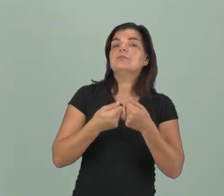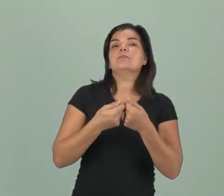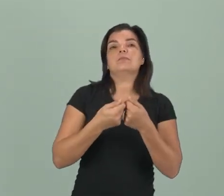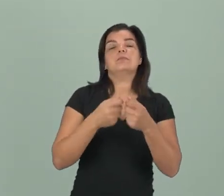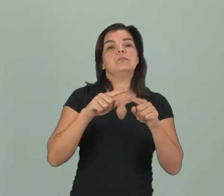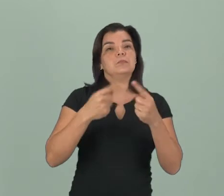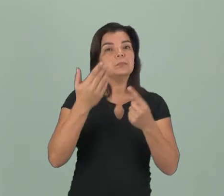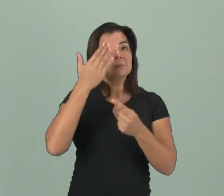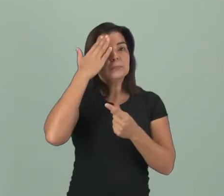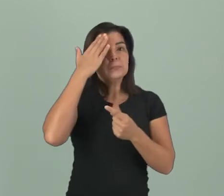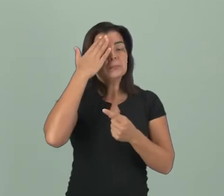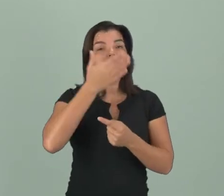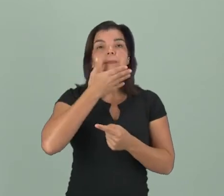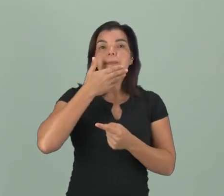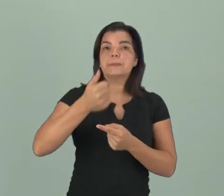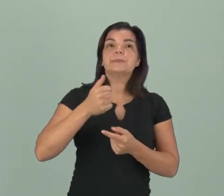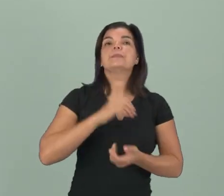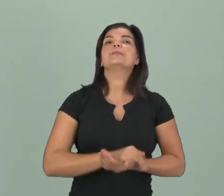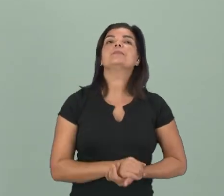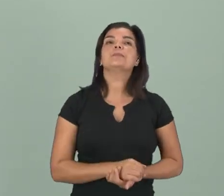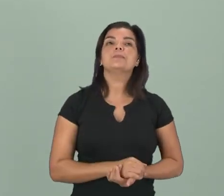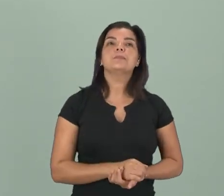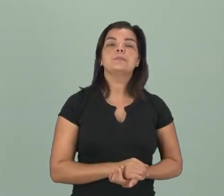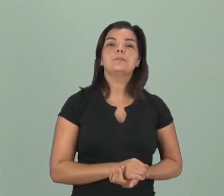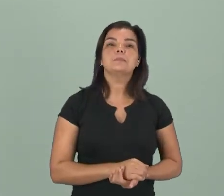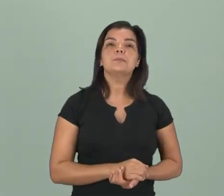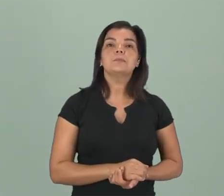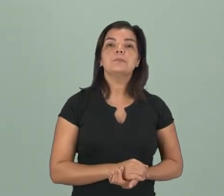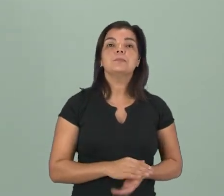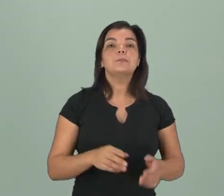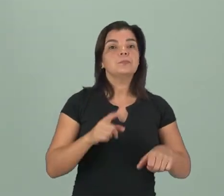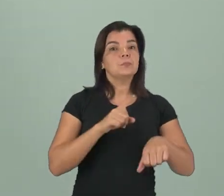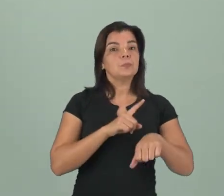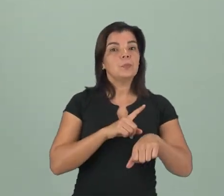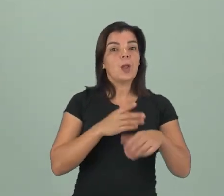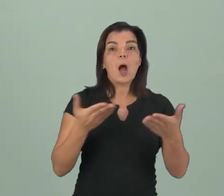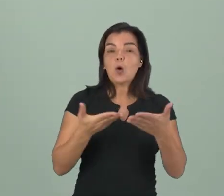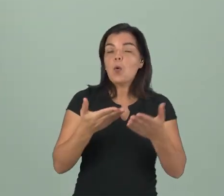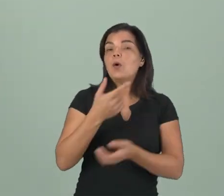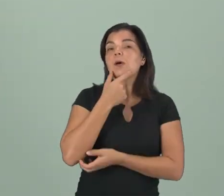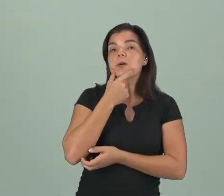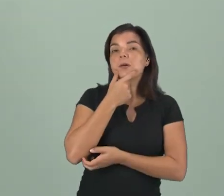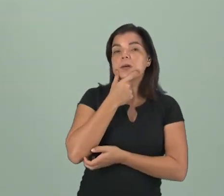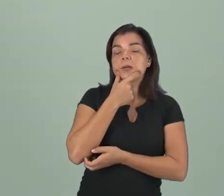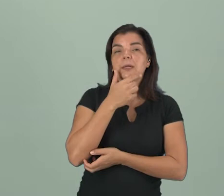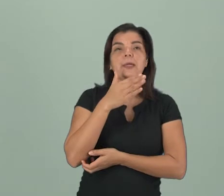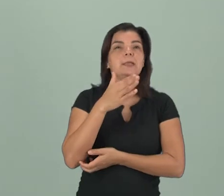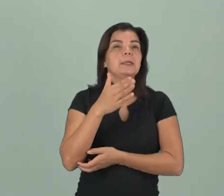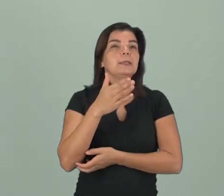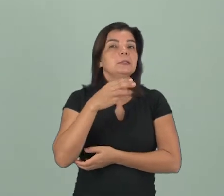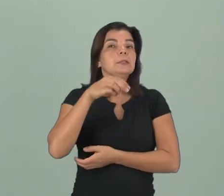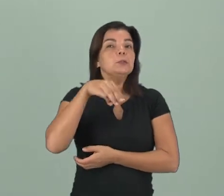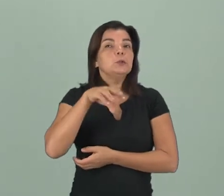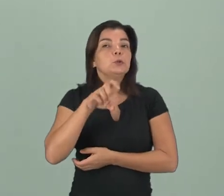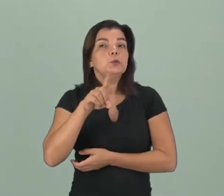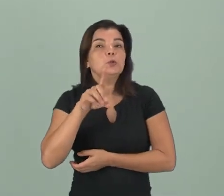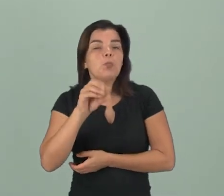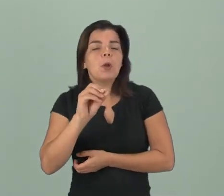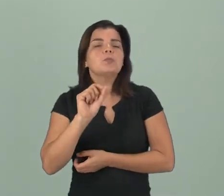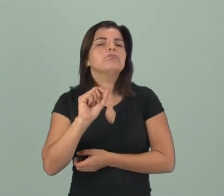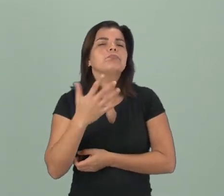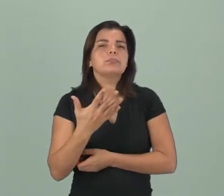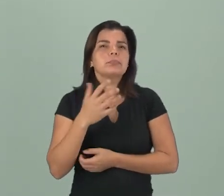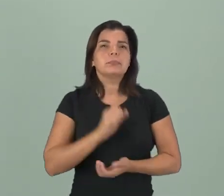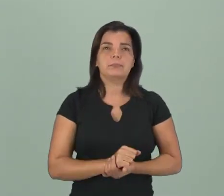mesmo e a gente vai entender um pouquinho melhor sobre isso chegamos agora no inglês médio o que que marcou o inglês médio o que